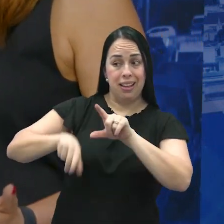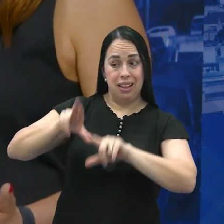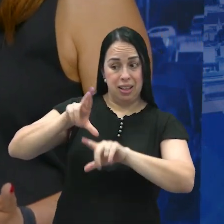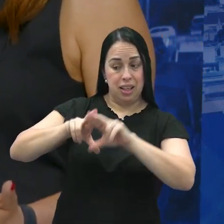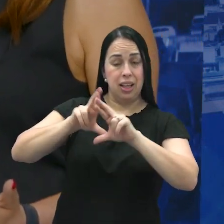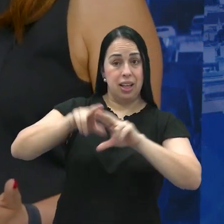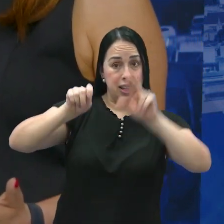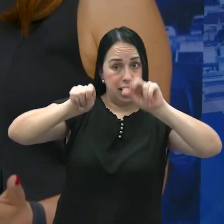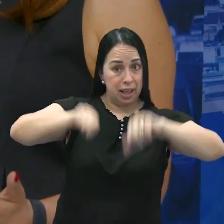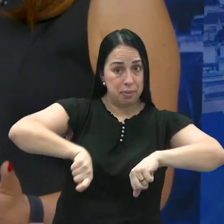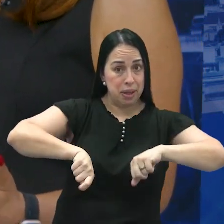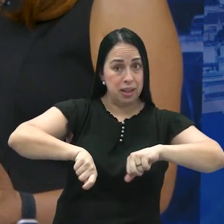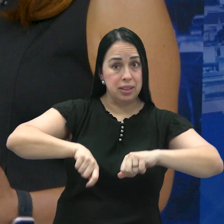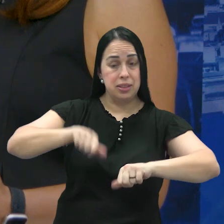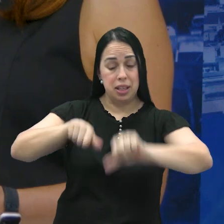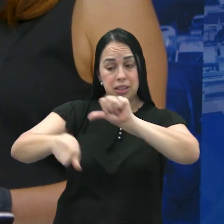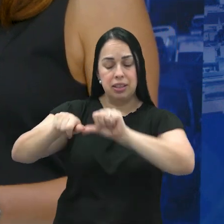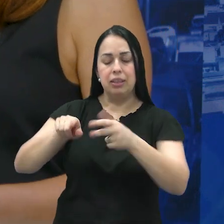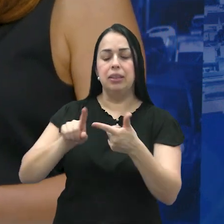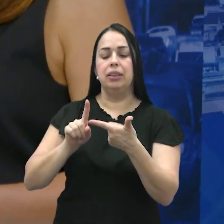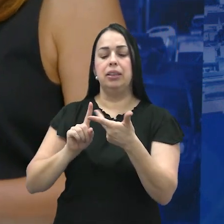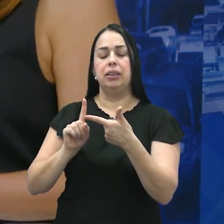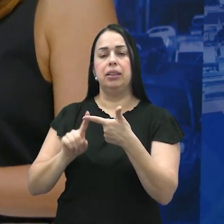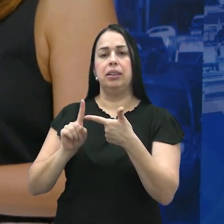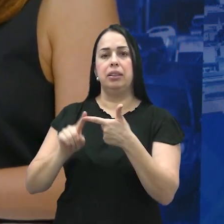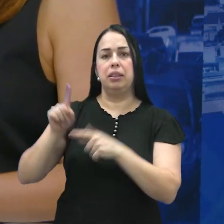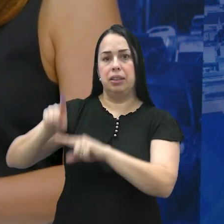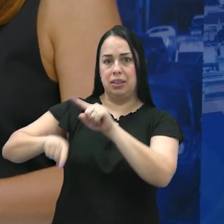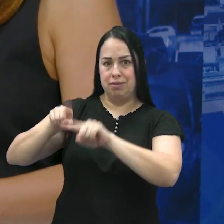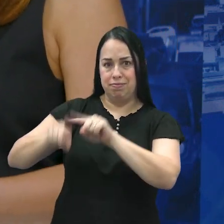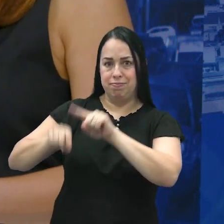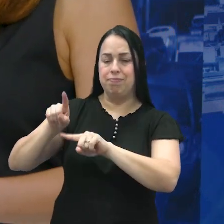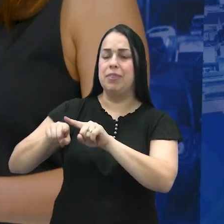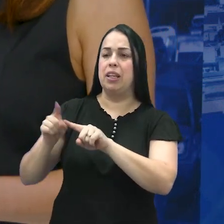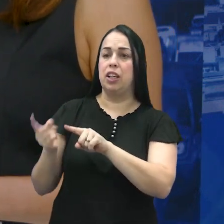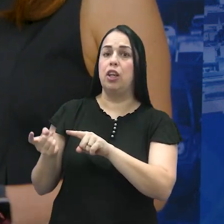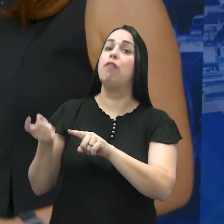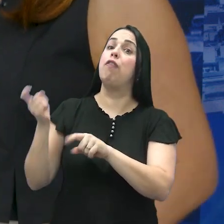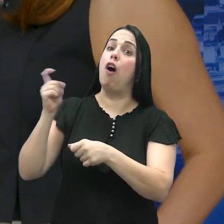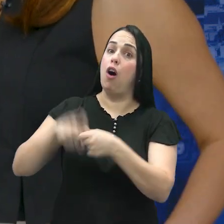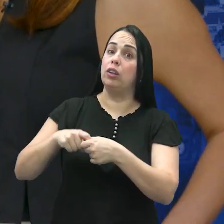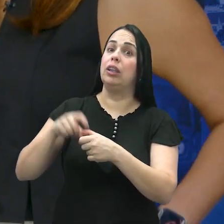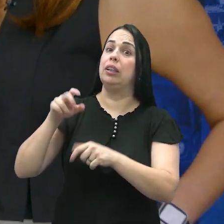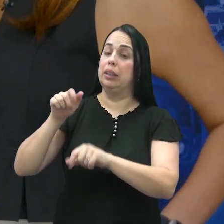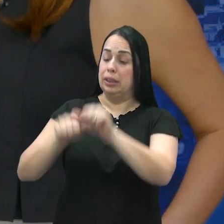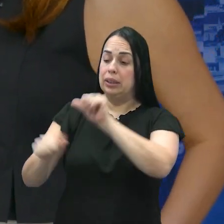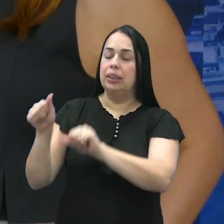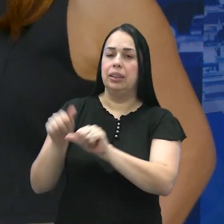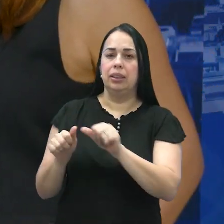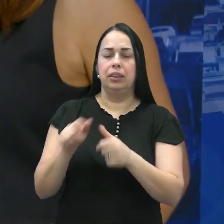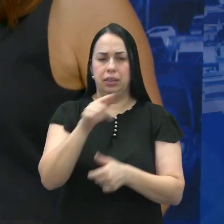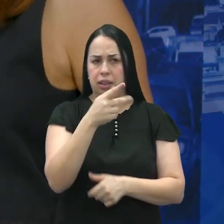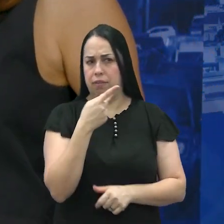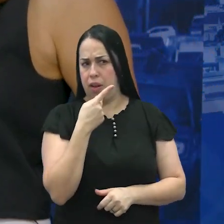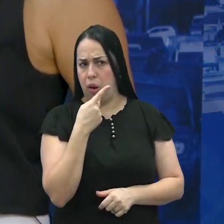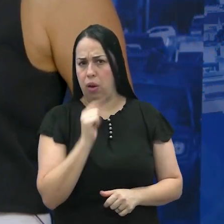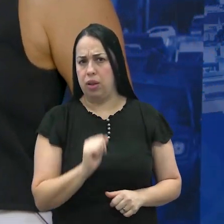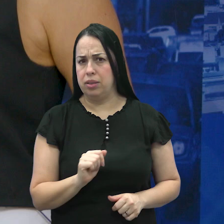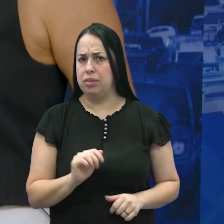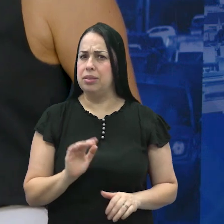potencialmente recicláveis e materiais que efetivamente são devolvidos à cadeia produtiva. Então, esse valor que você está